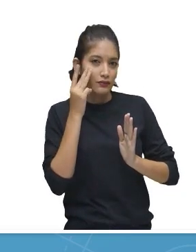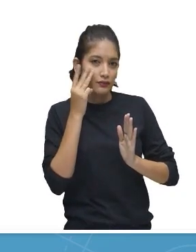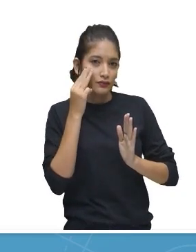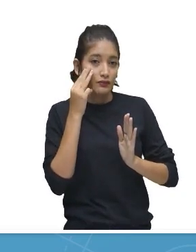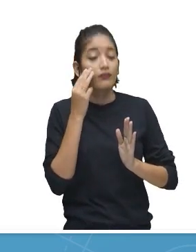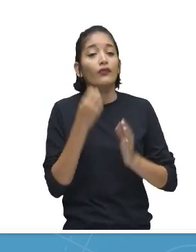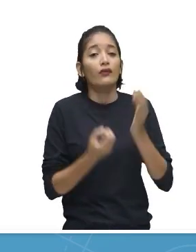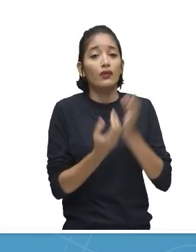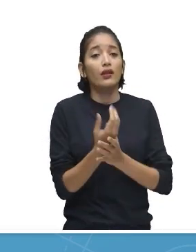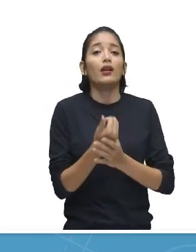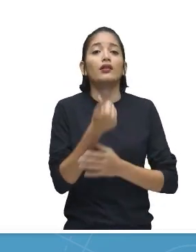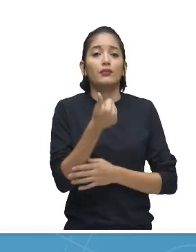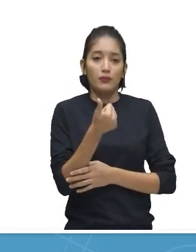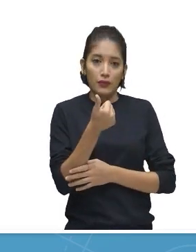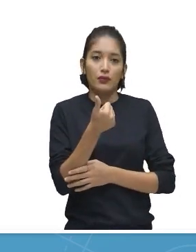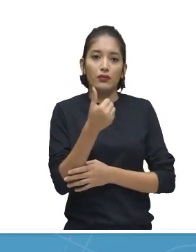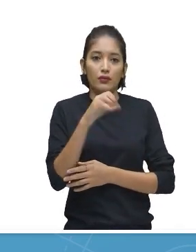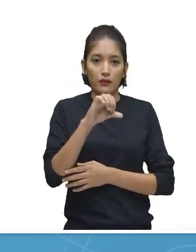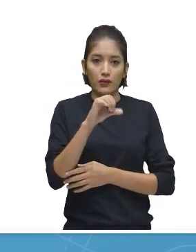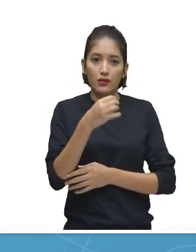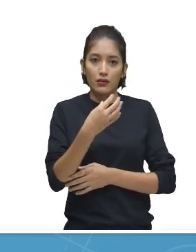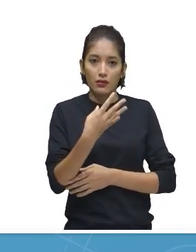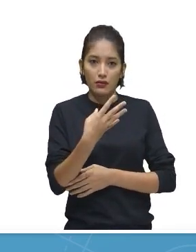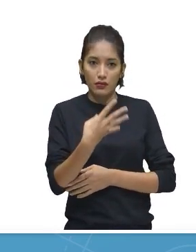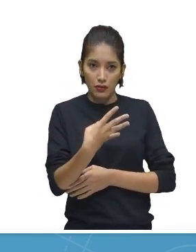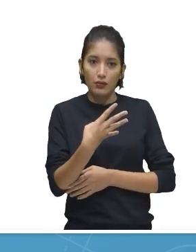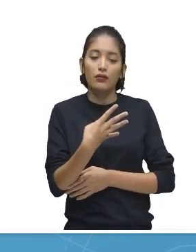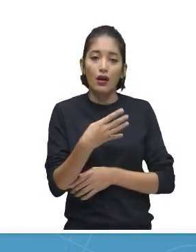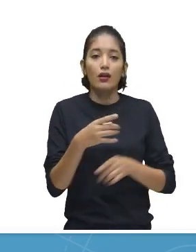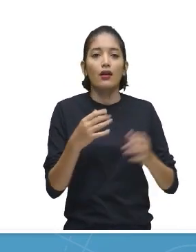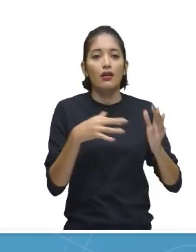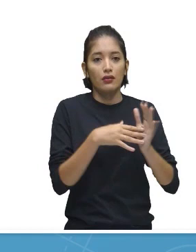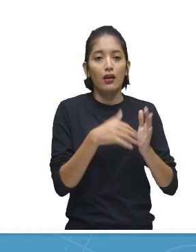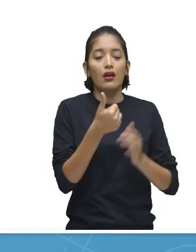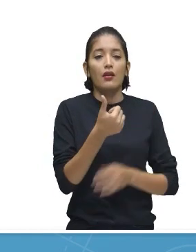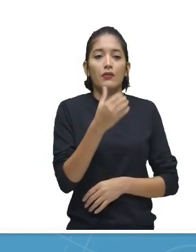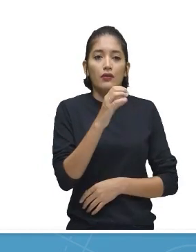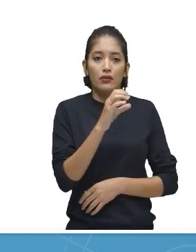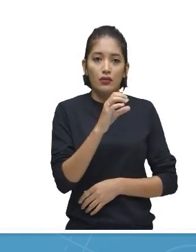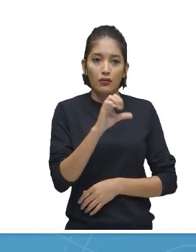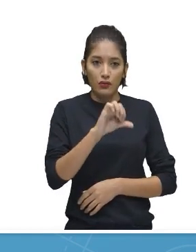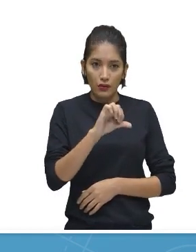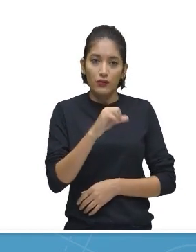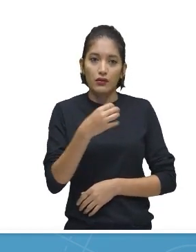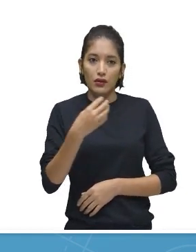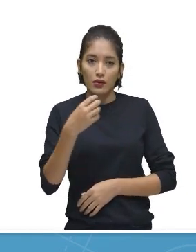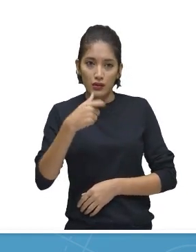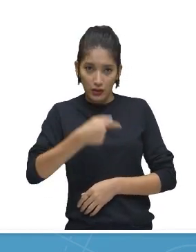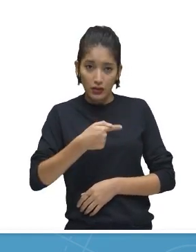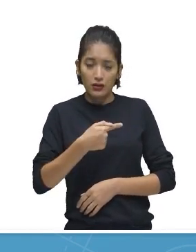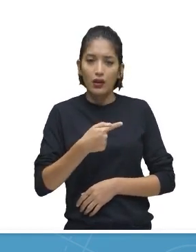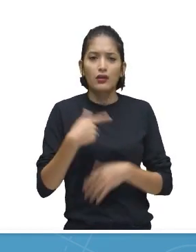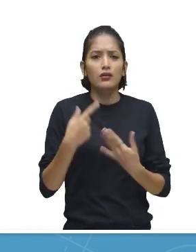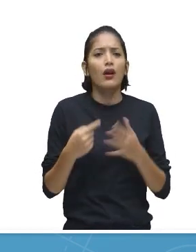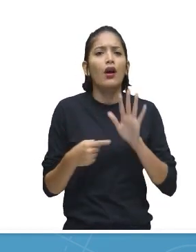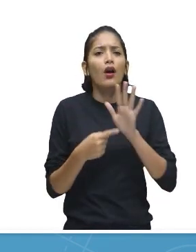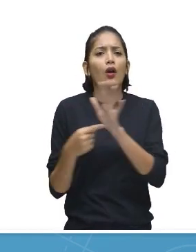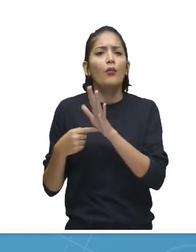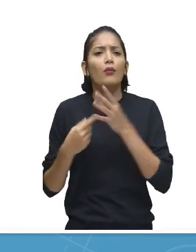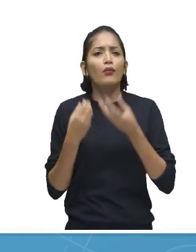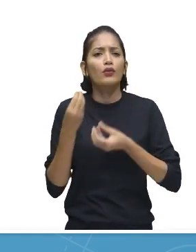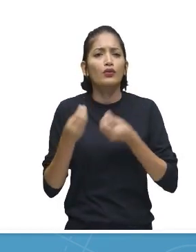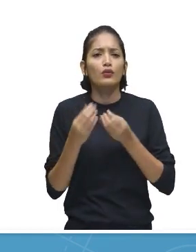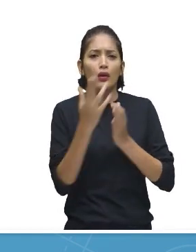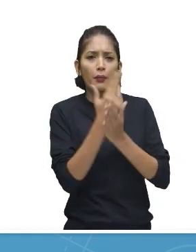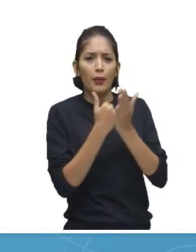por Fernande, que foi uma jovem que trabalhava no circo e origina muitos desenhos sensuais e eróticos com a paixão